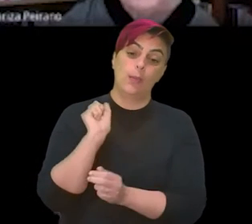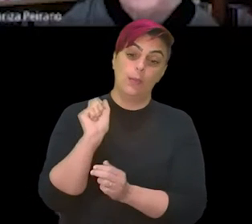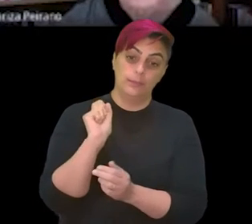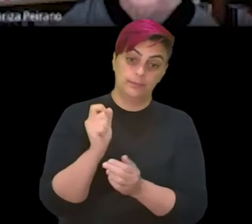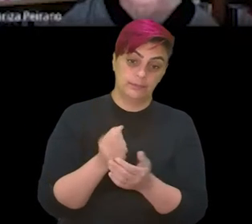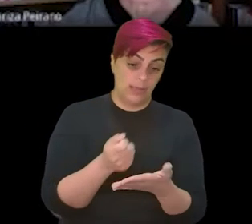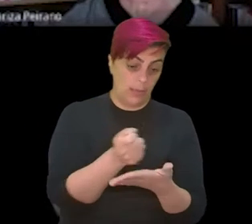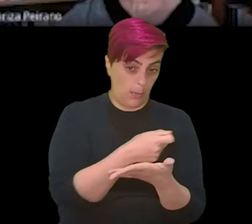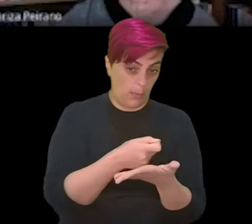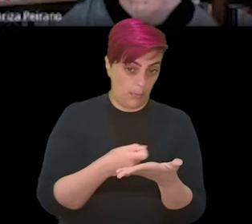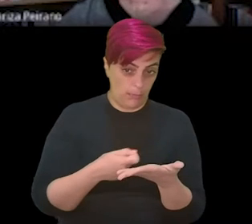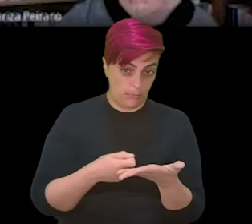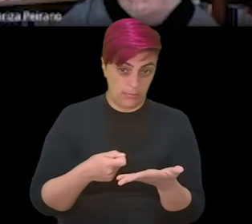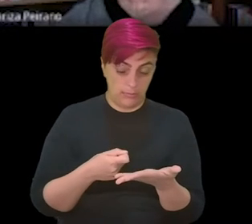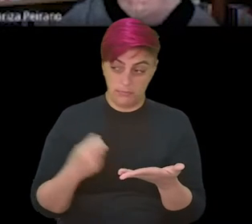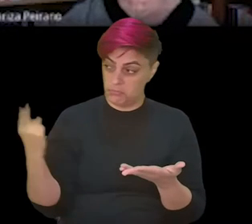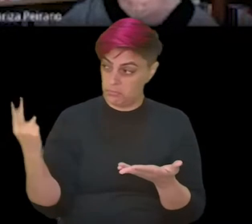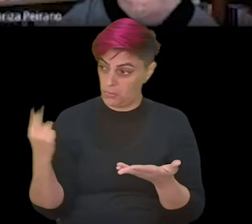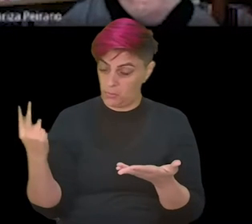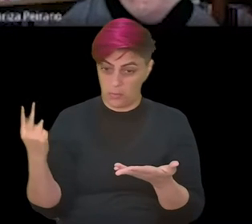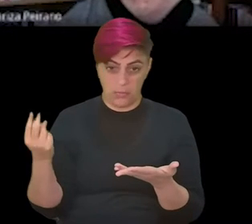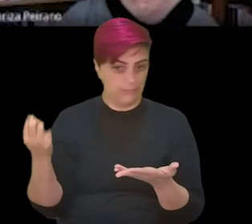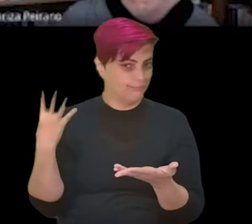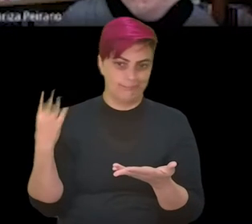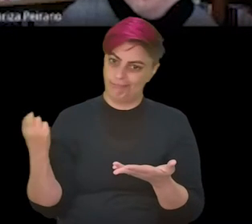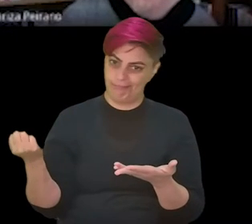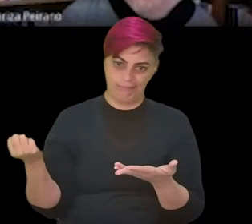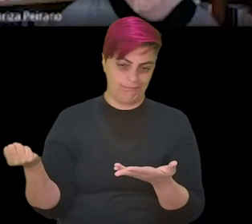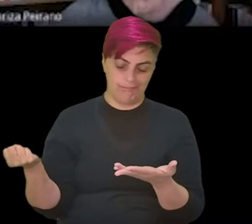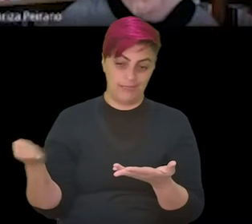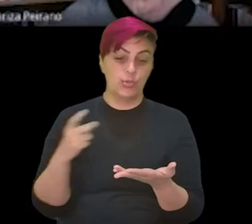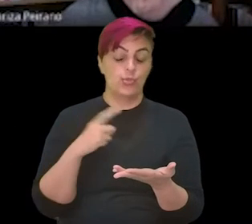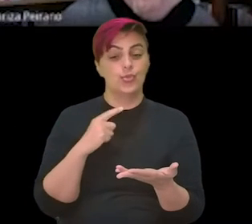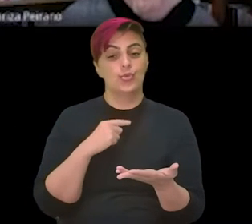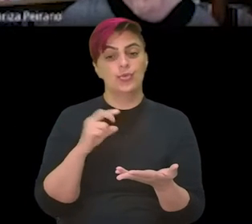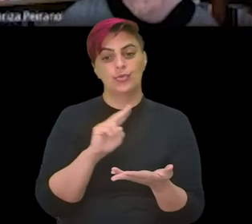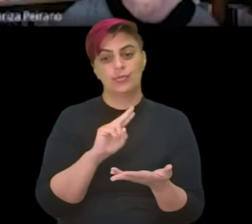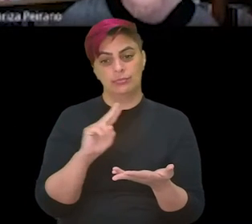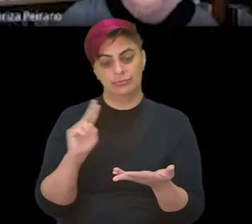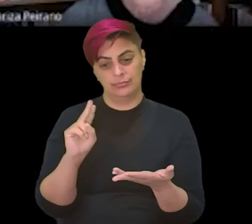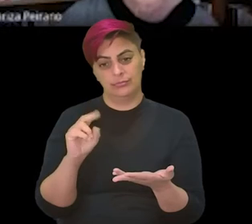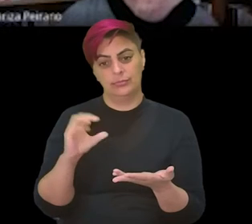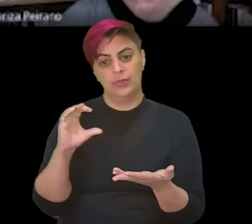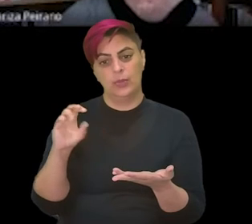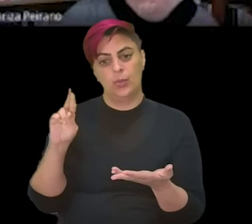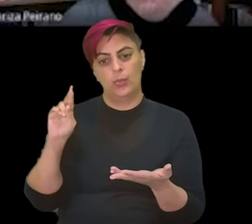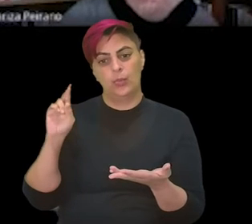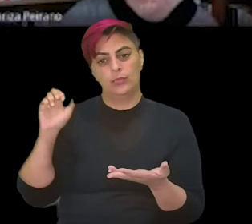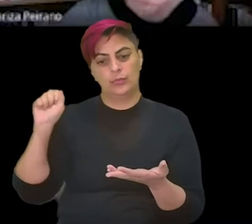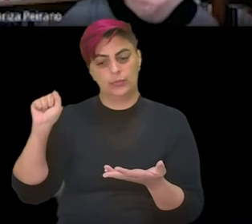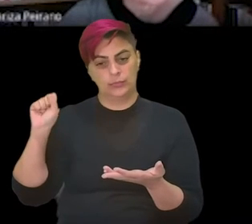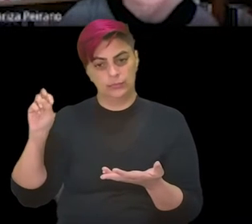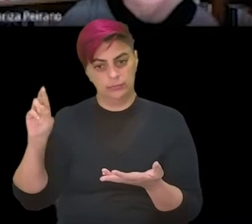que o manuscrito recusado por essas duas editoras tinha o nome Vekula,